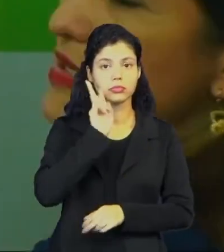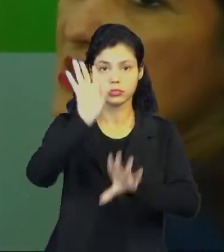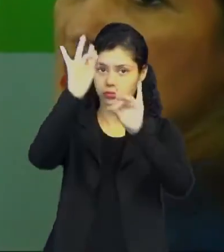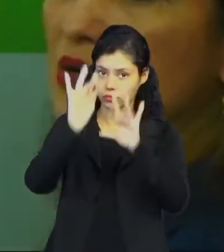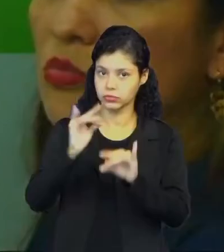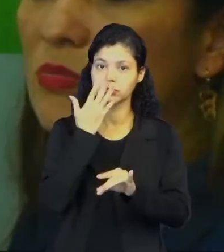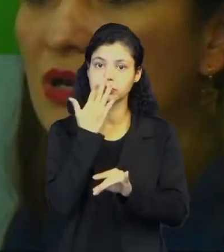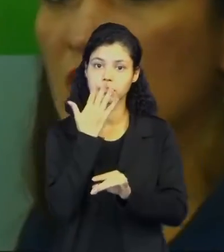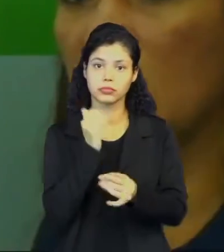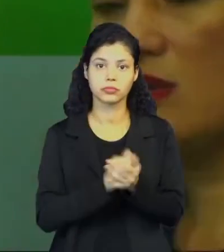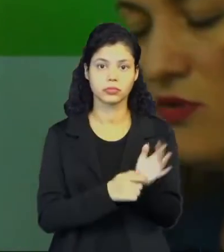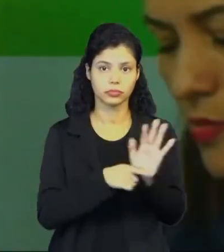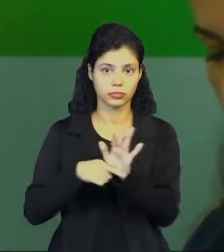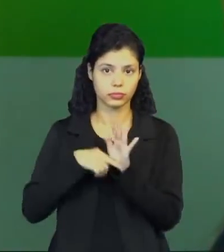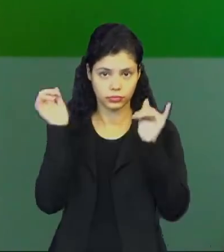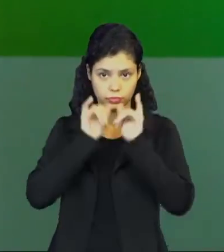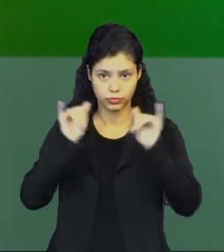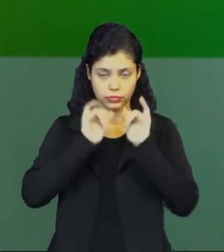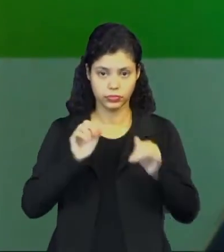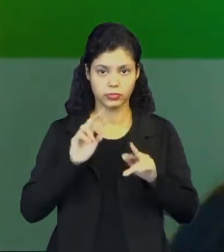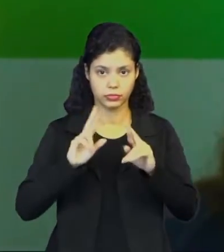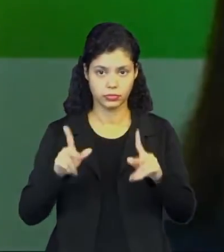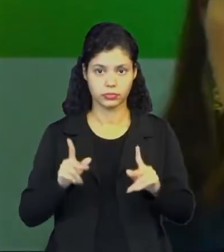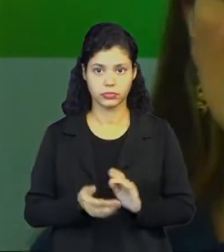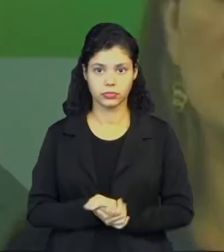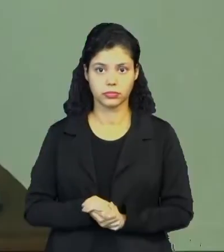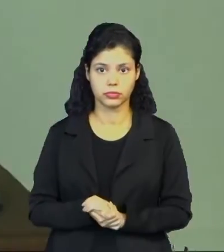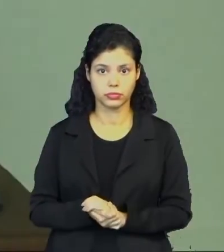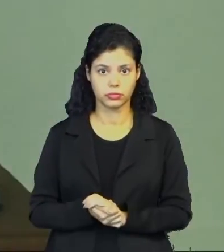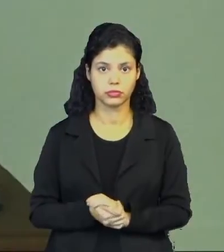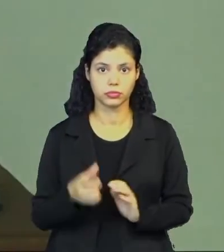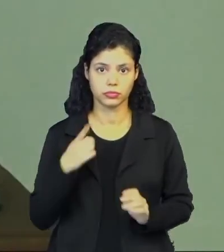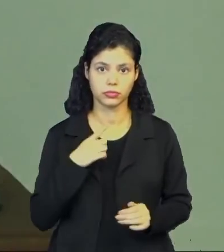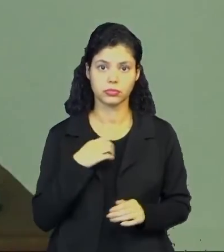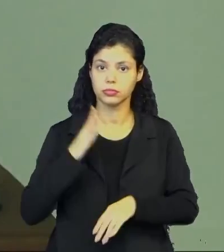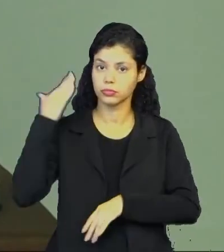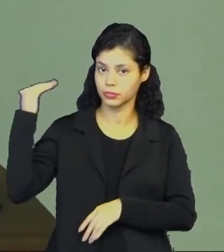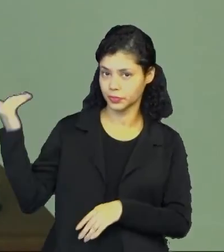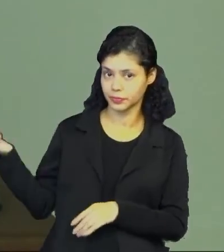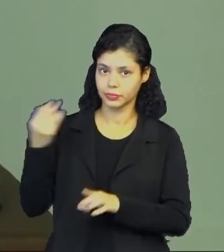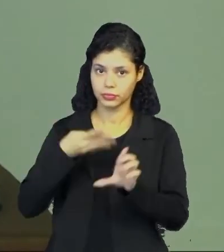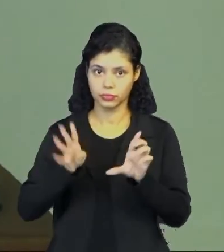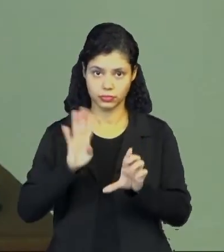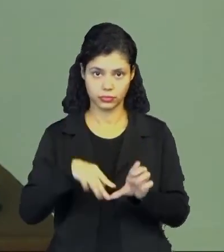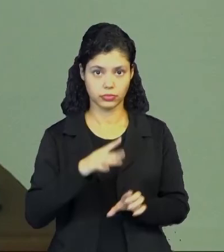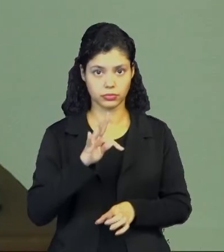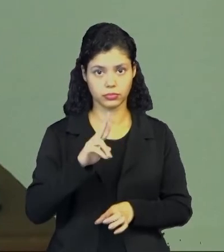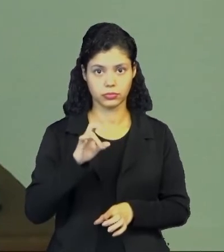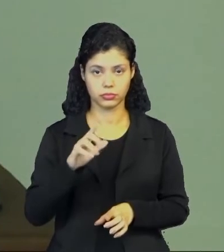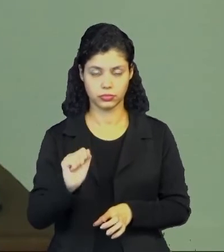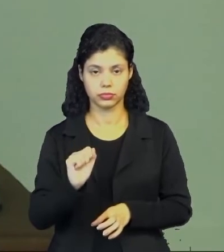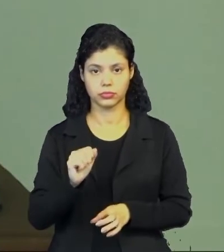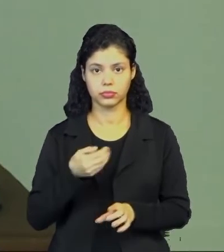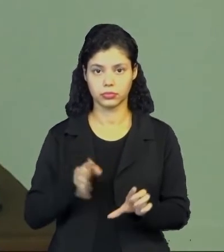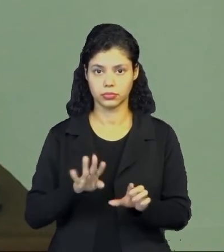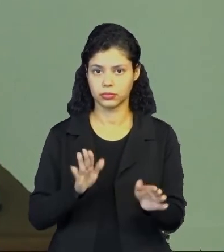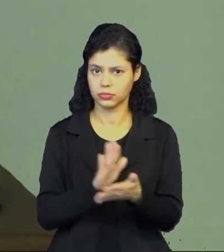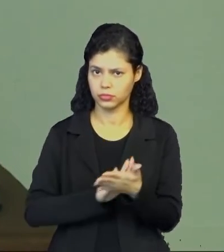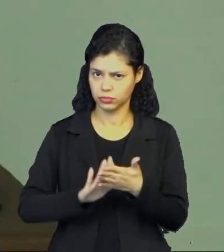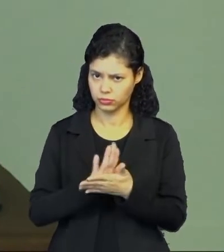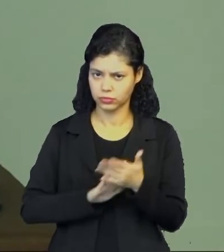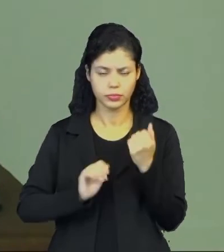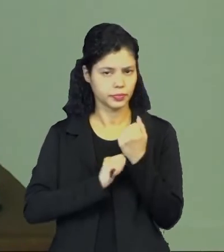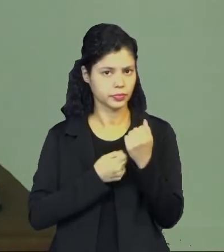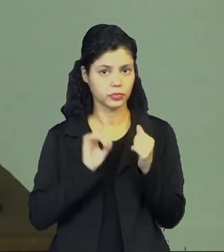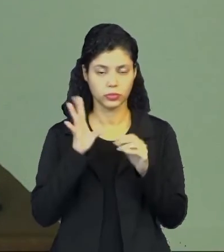cor representa uma informação diferente. E aí eu tenho a famosa tabela de dupla entrada, que não tem nenhum segredo